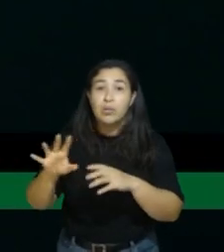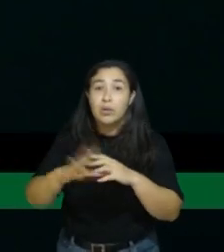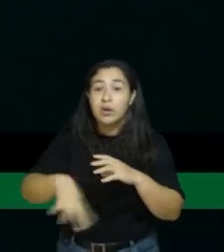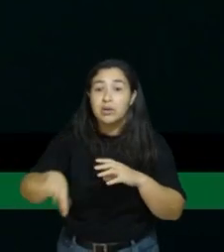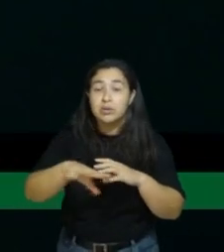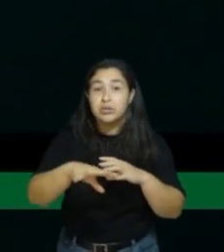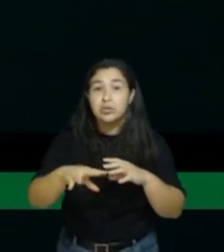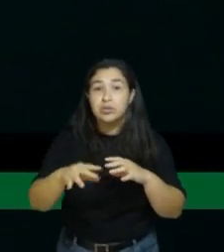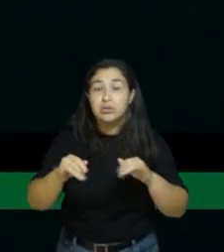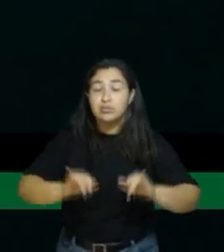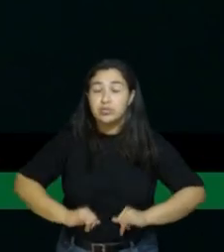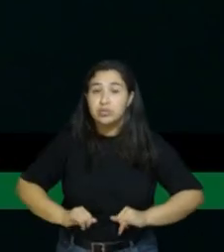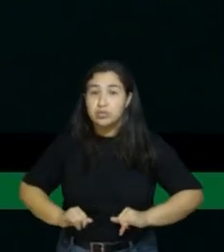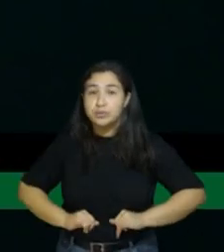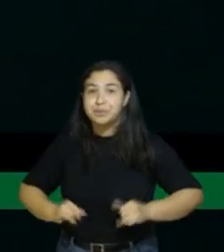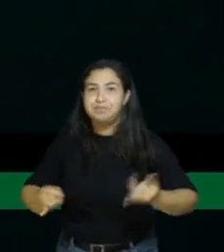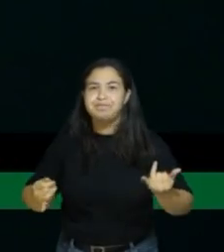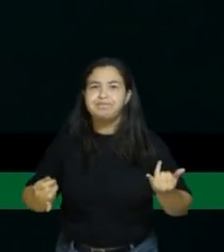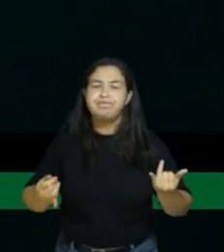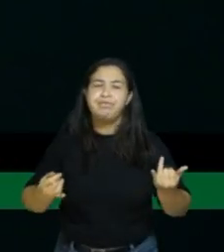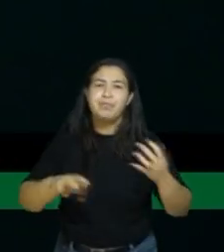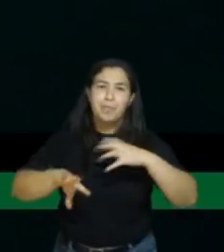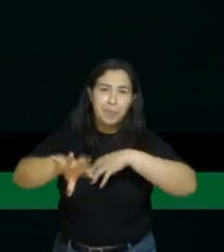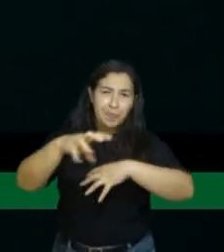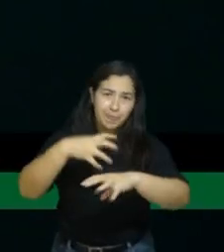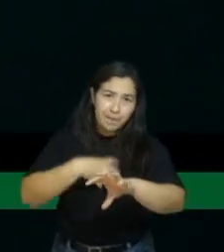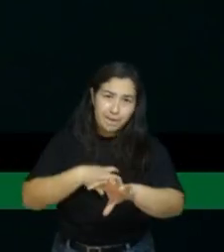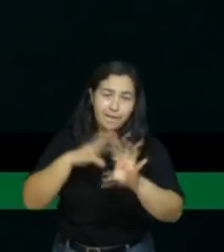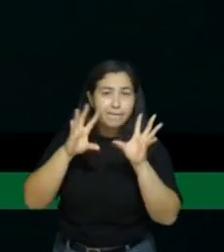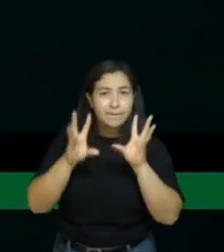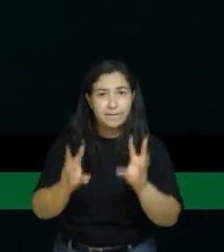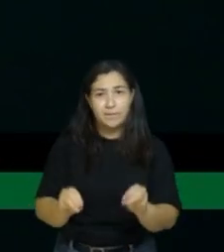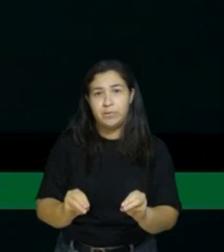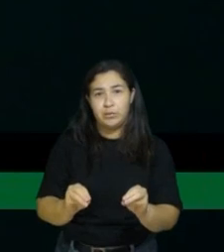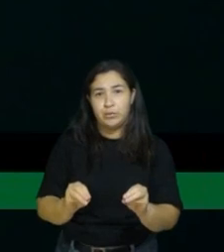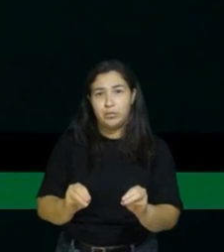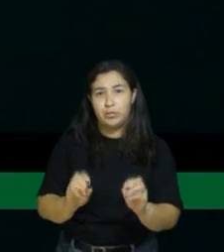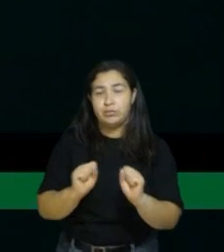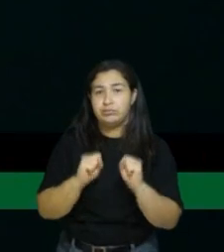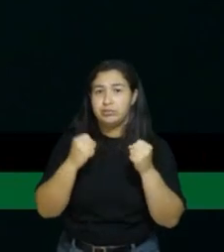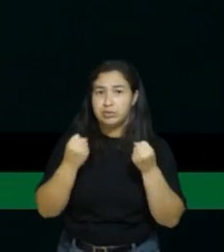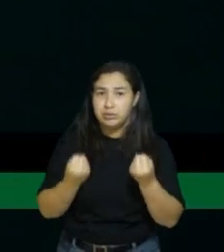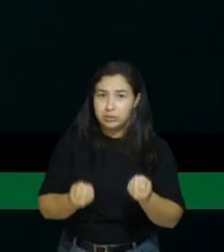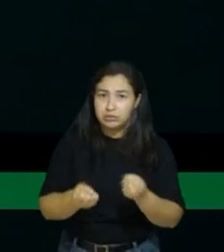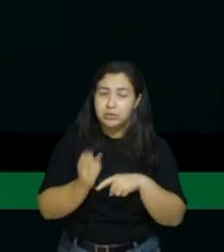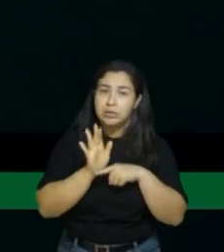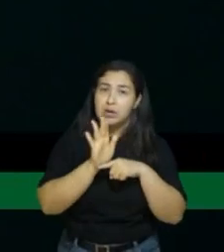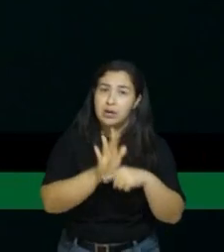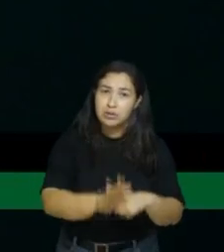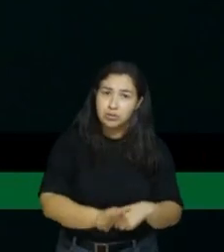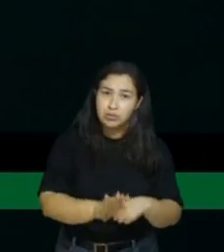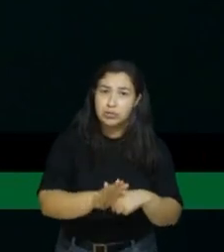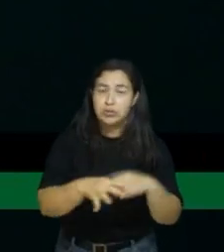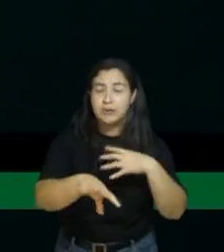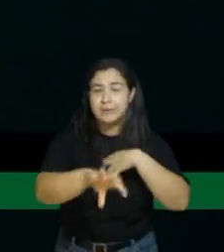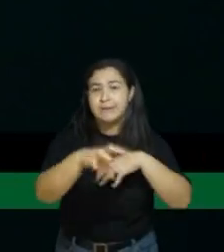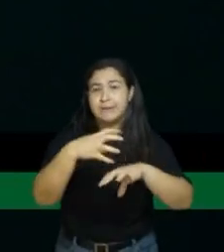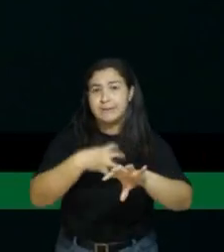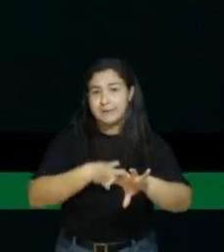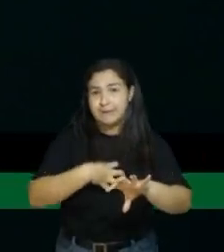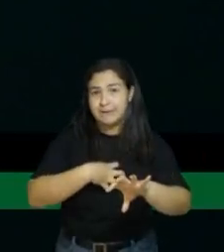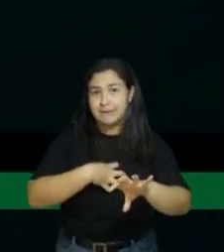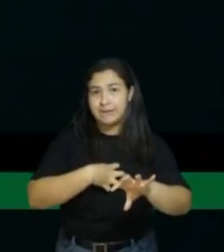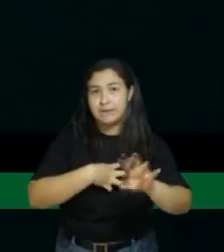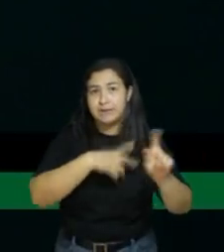ações solidariedade constituídas hoje em defesa e em solidariedade ao povo do Rio